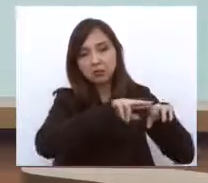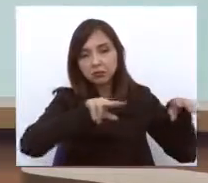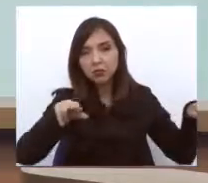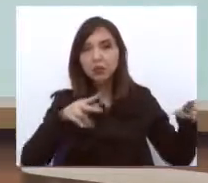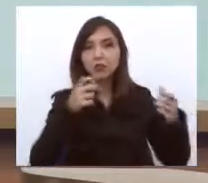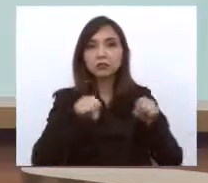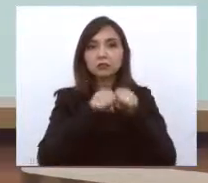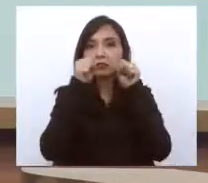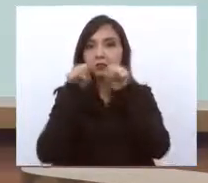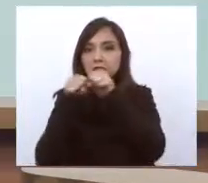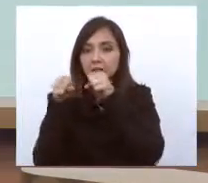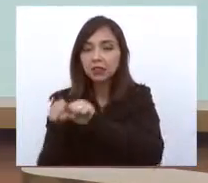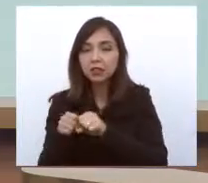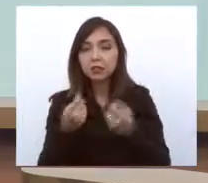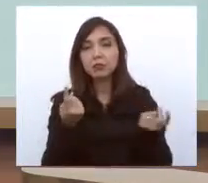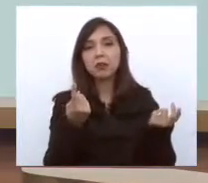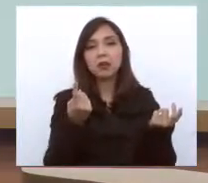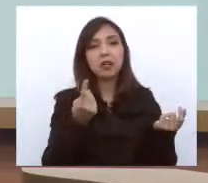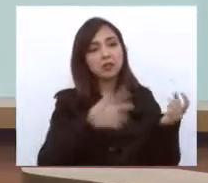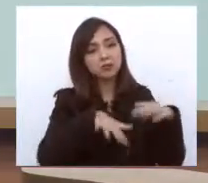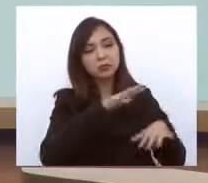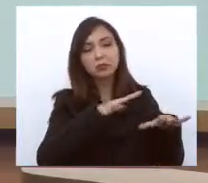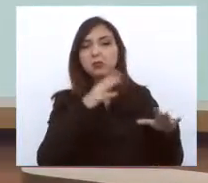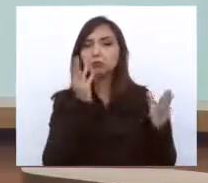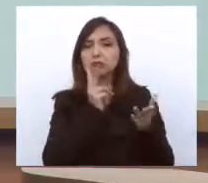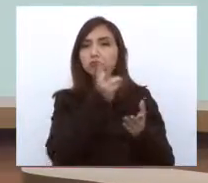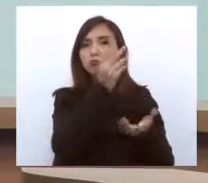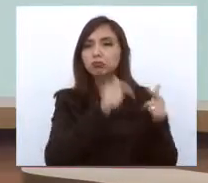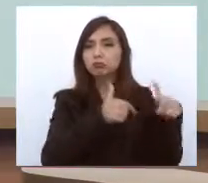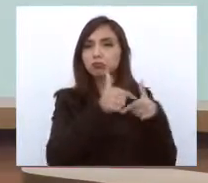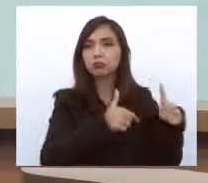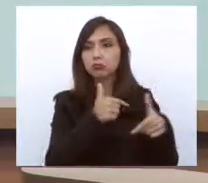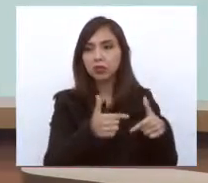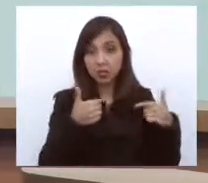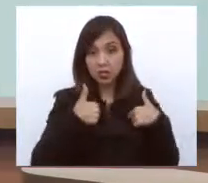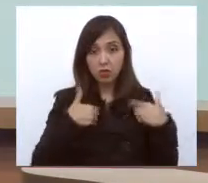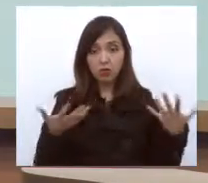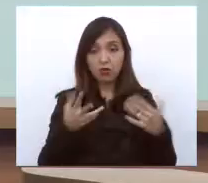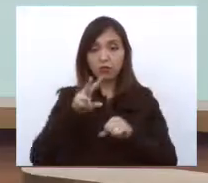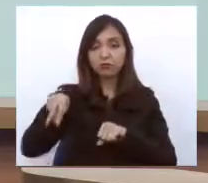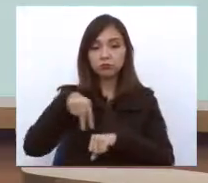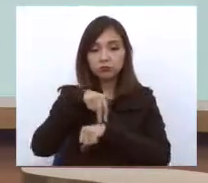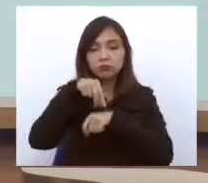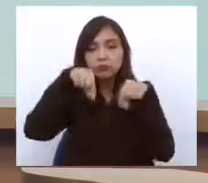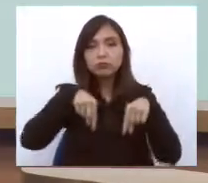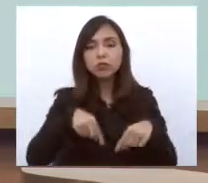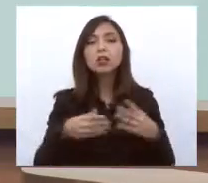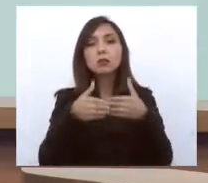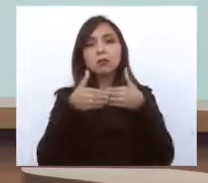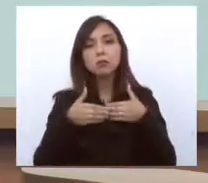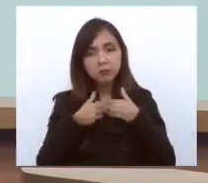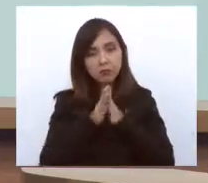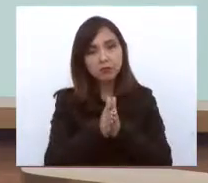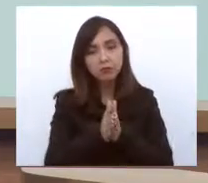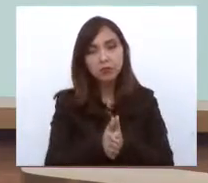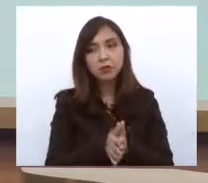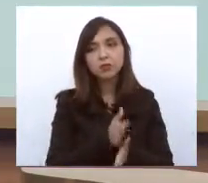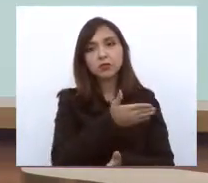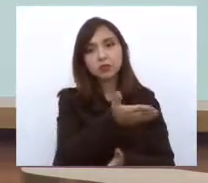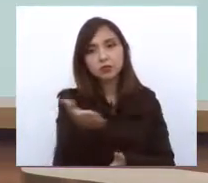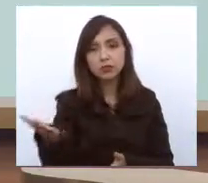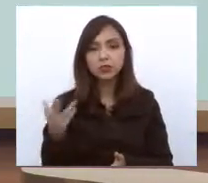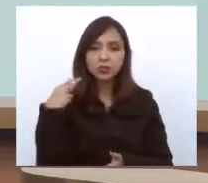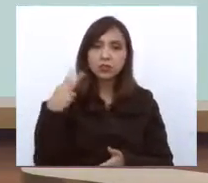tubulação e continuaram trabalhando. Então, eu venho a essa tribuna e peço aos